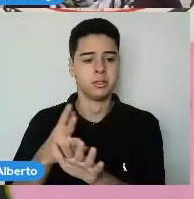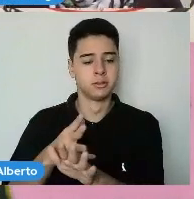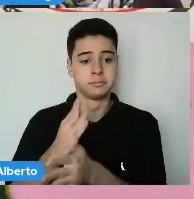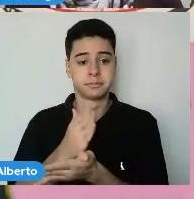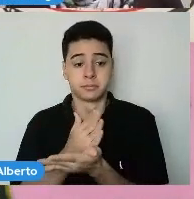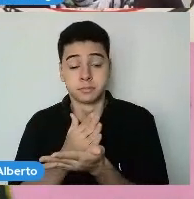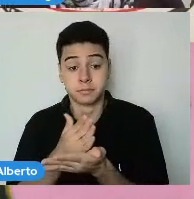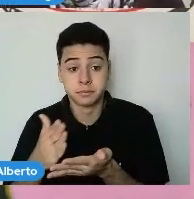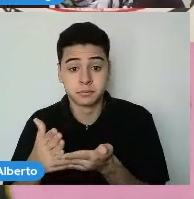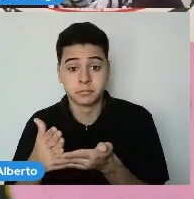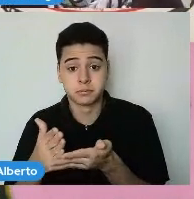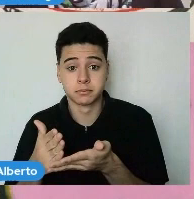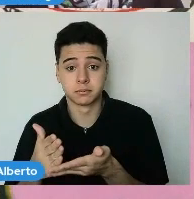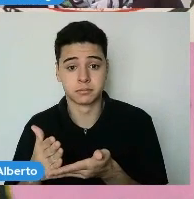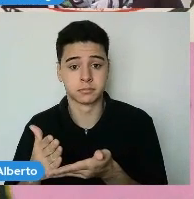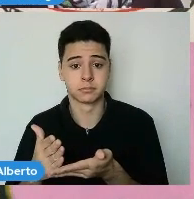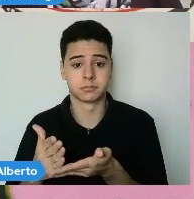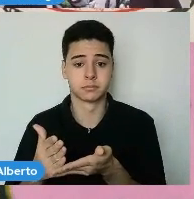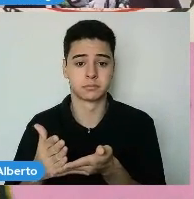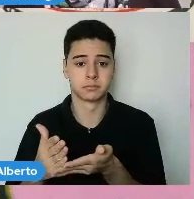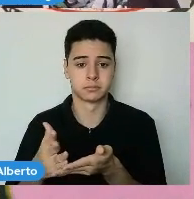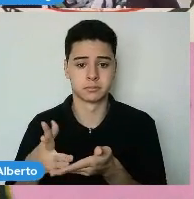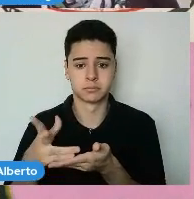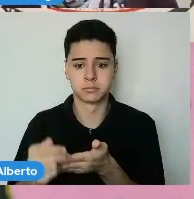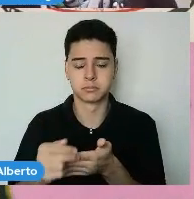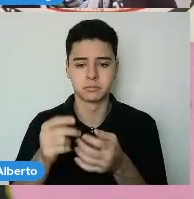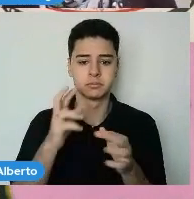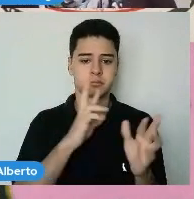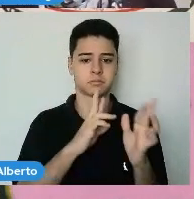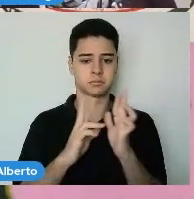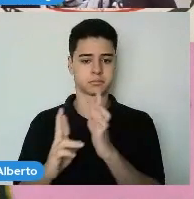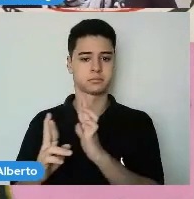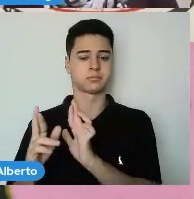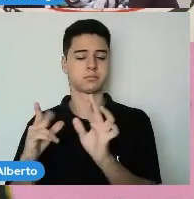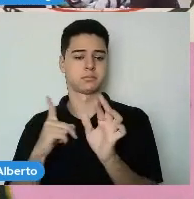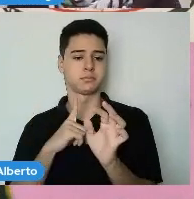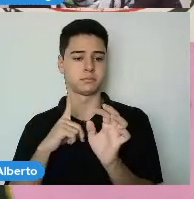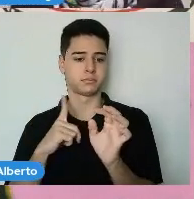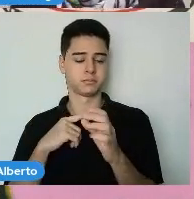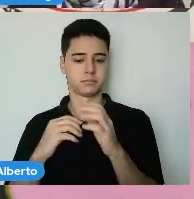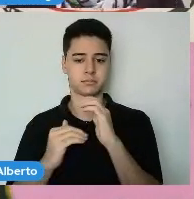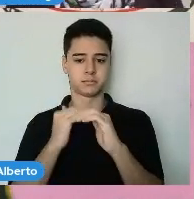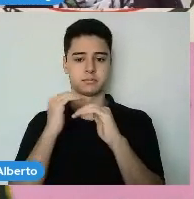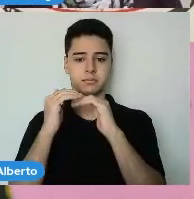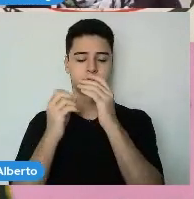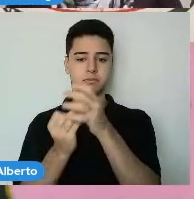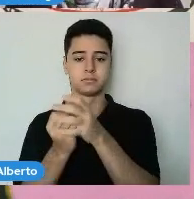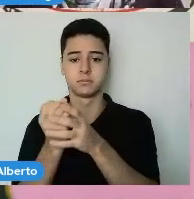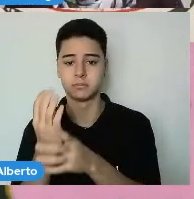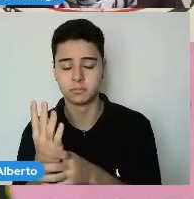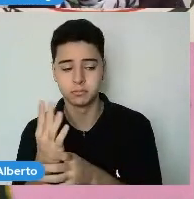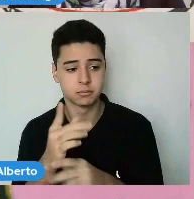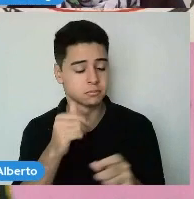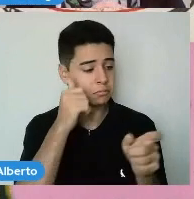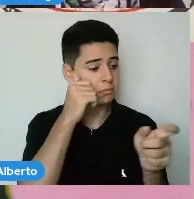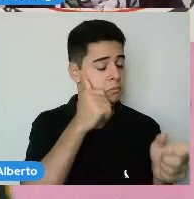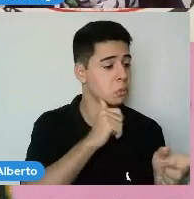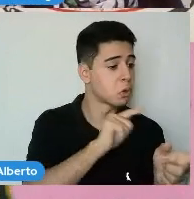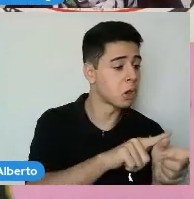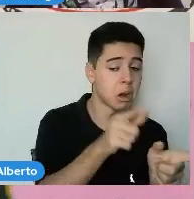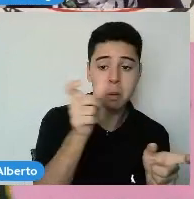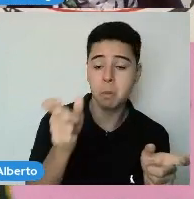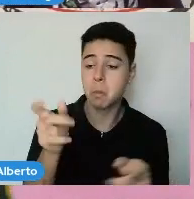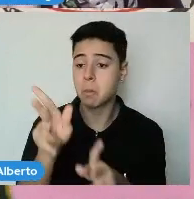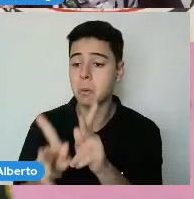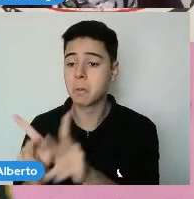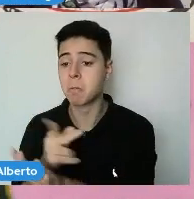partir né, a partir da interação que vai sendo construída entre ela e a plateia, ela busca